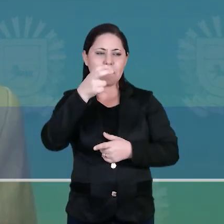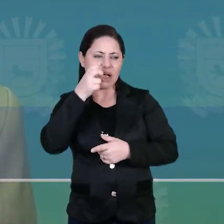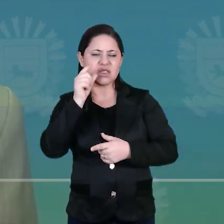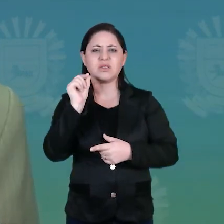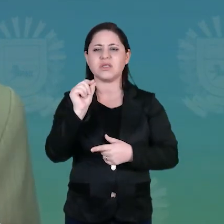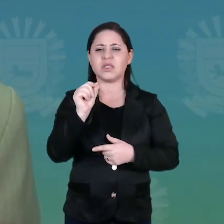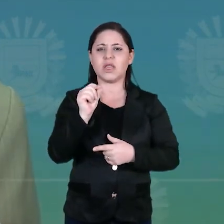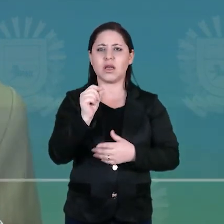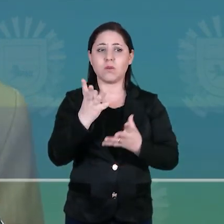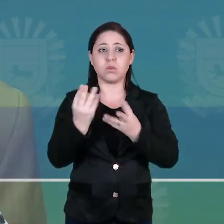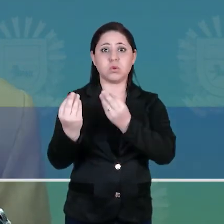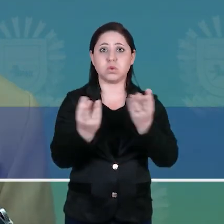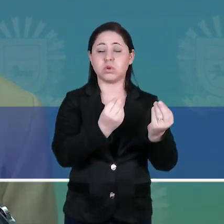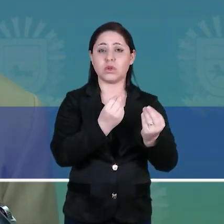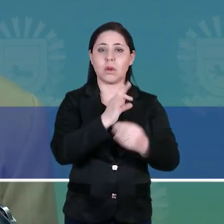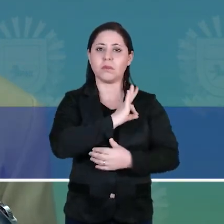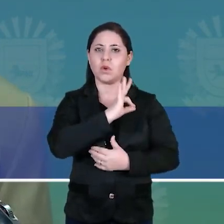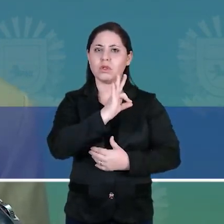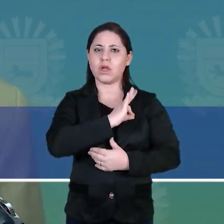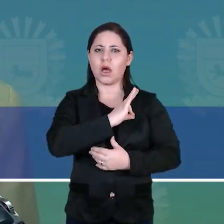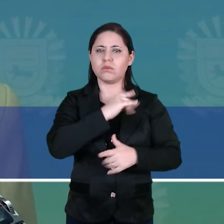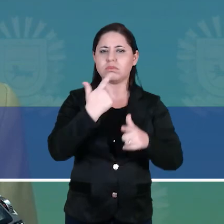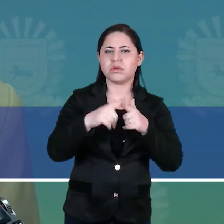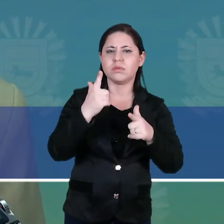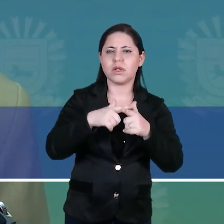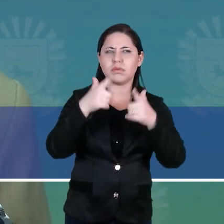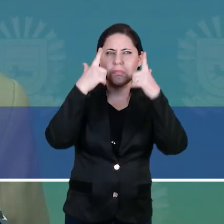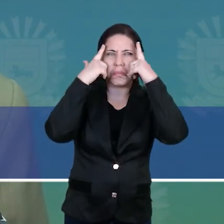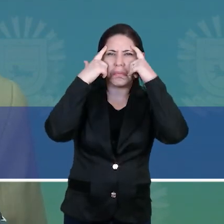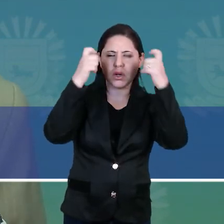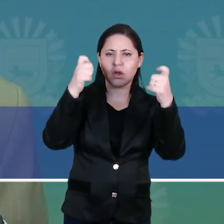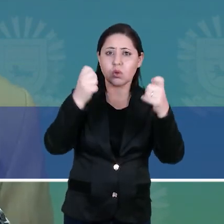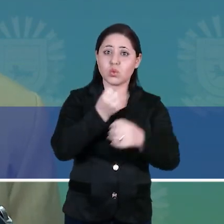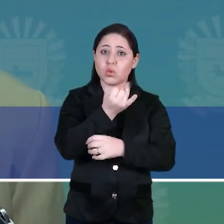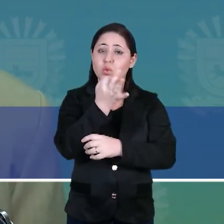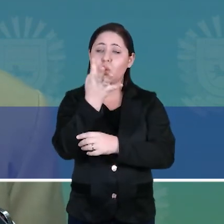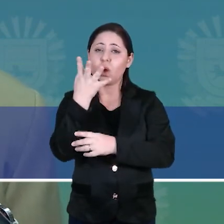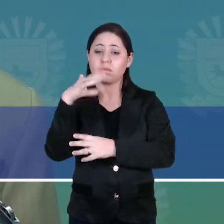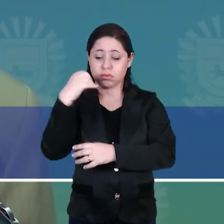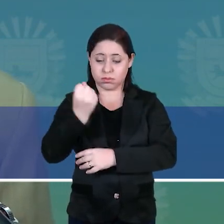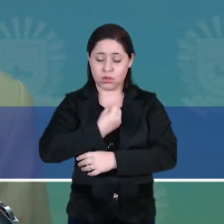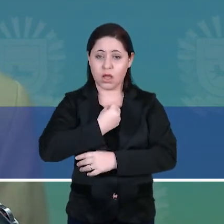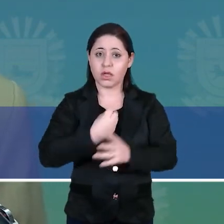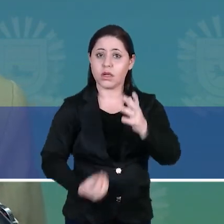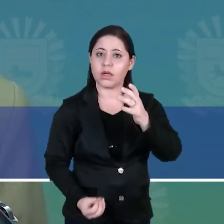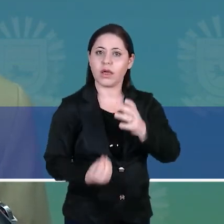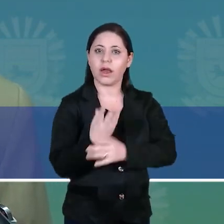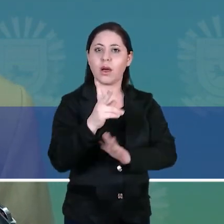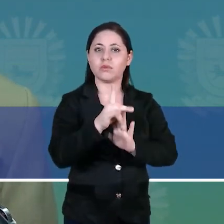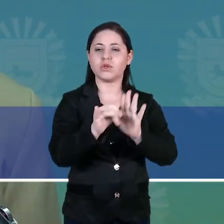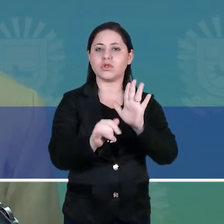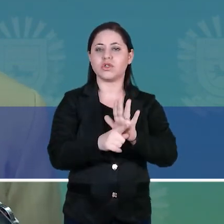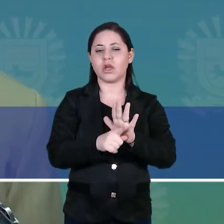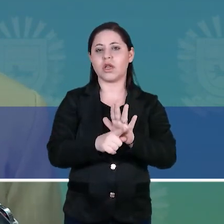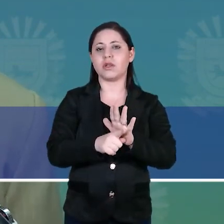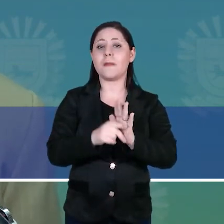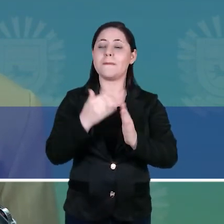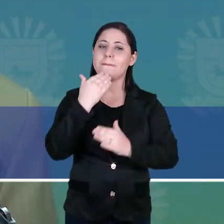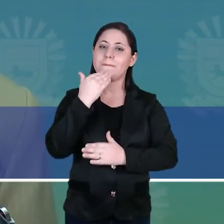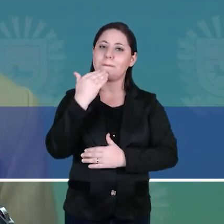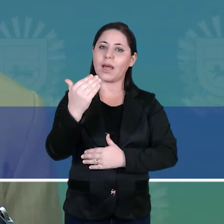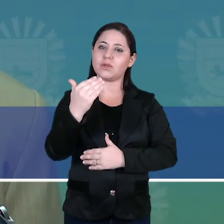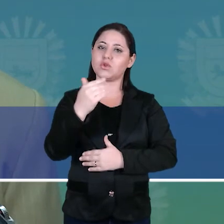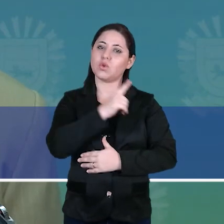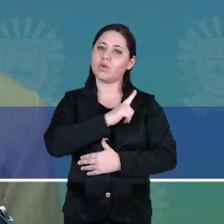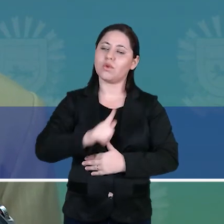do grande número que nós estamos tendo de policiais com problemas mentais, números de suicídio, eu resolvi criar esse projeto onde eu peço